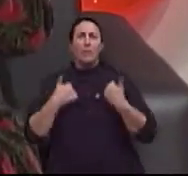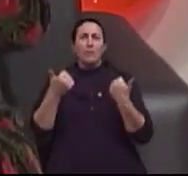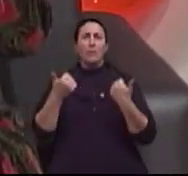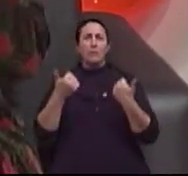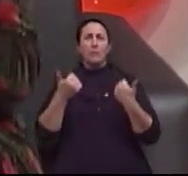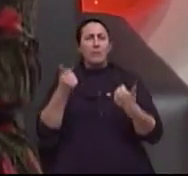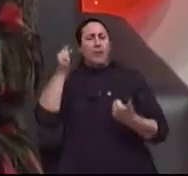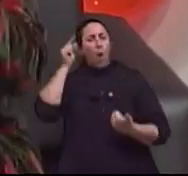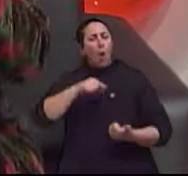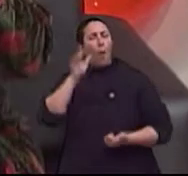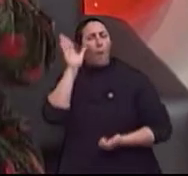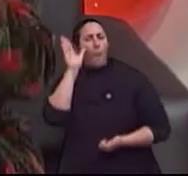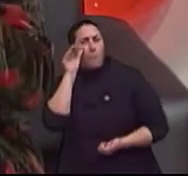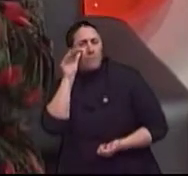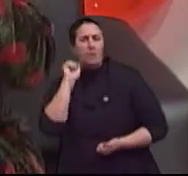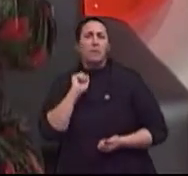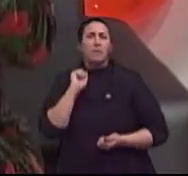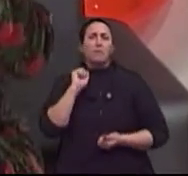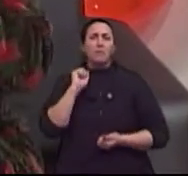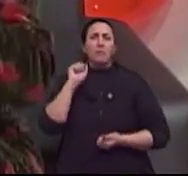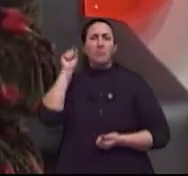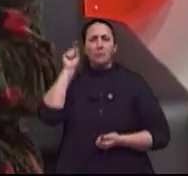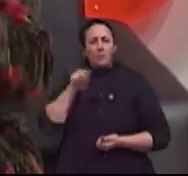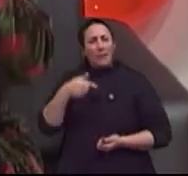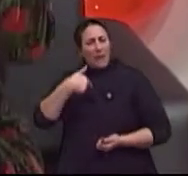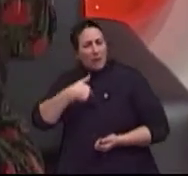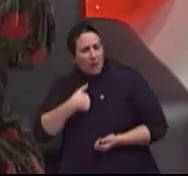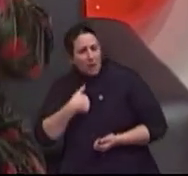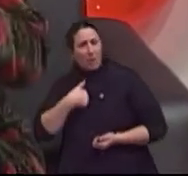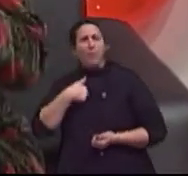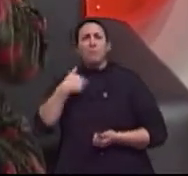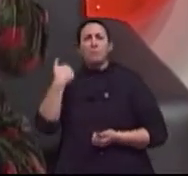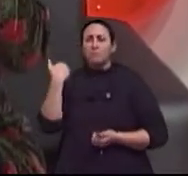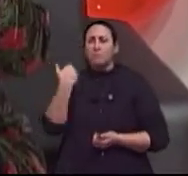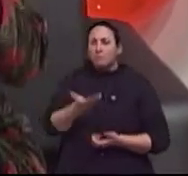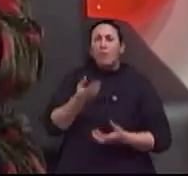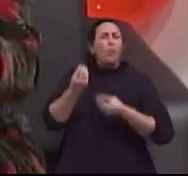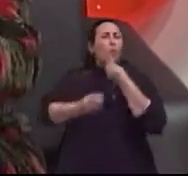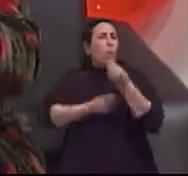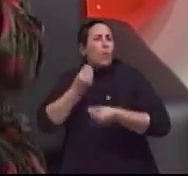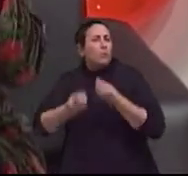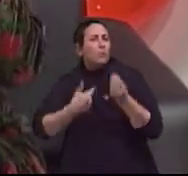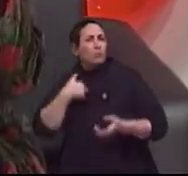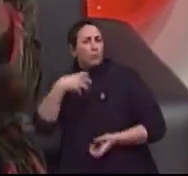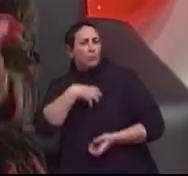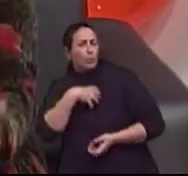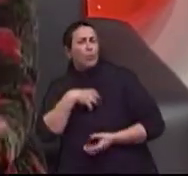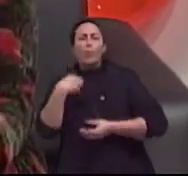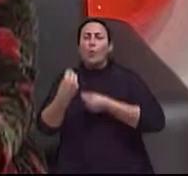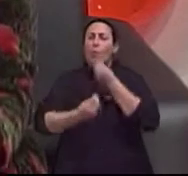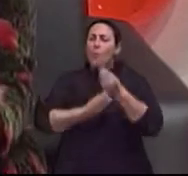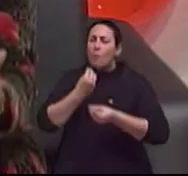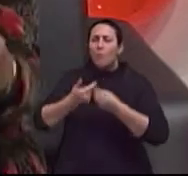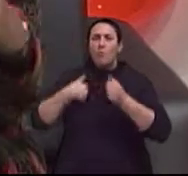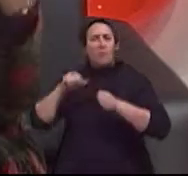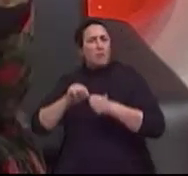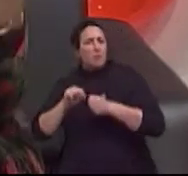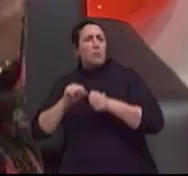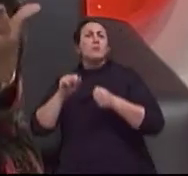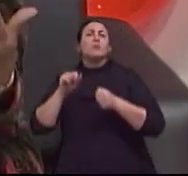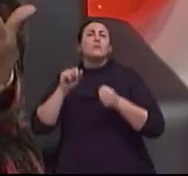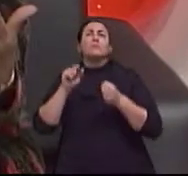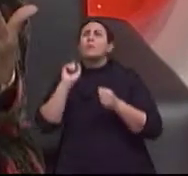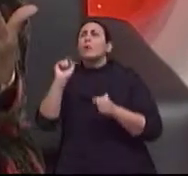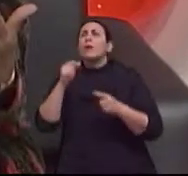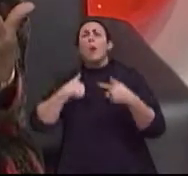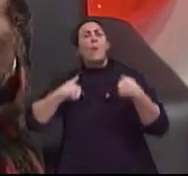se observar, tudo eu comigo aqui. Como é que eu estou agindo, interagindo, reagindo, o que, que